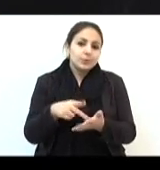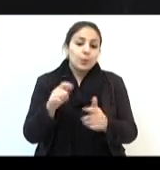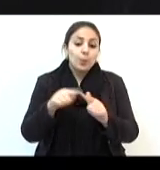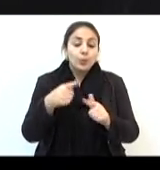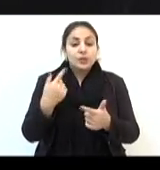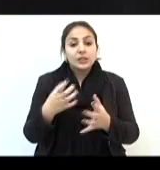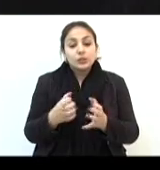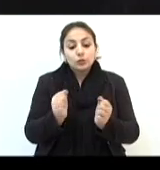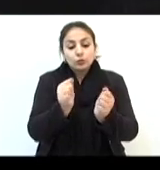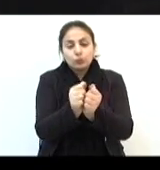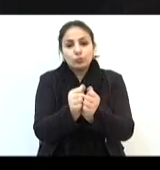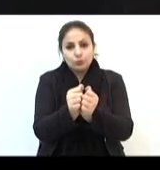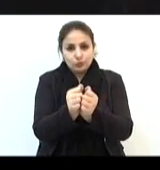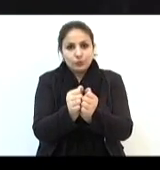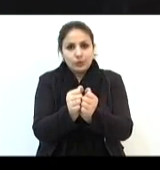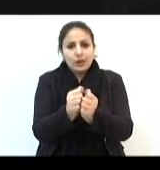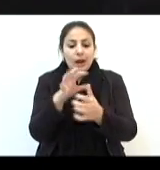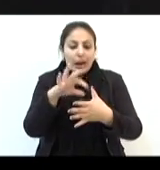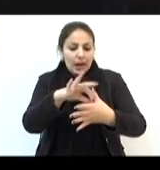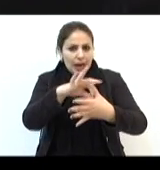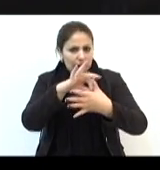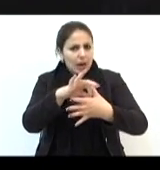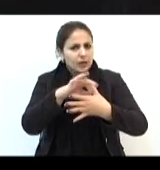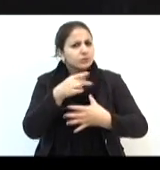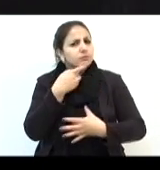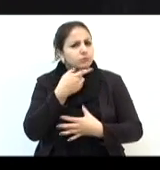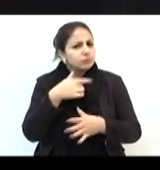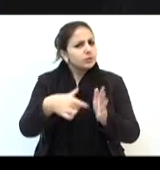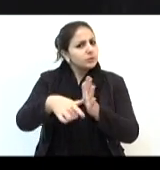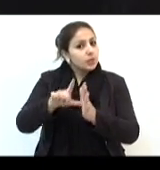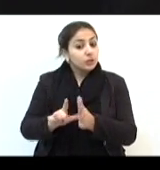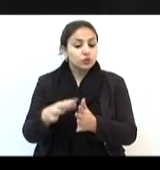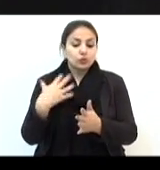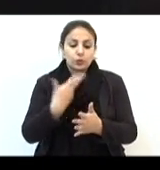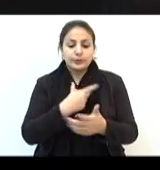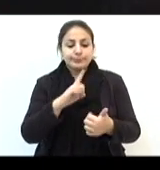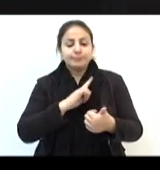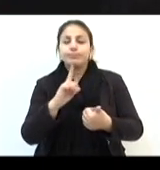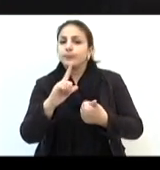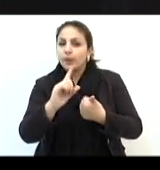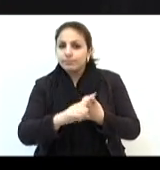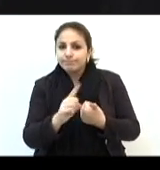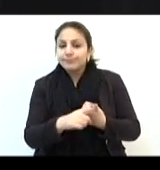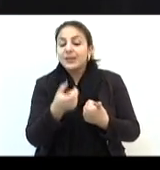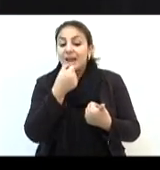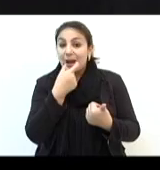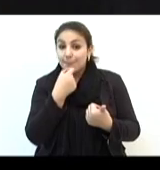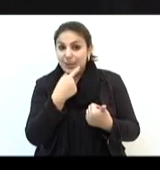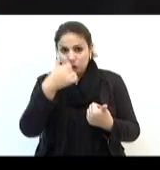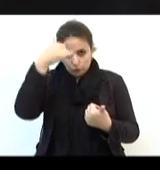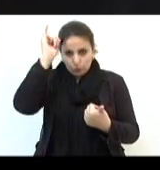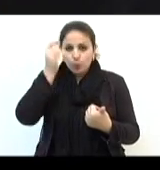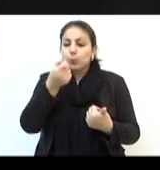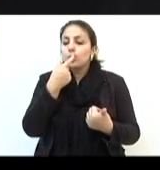junto com a carne, e nós falávamos antes, a gente consome o